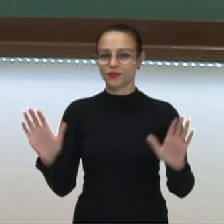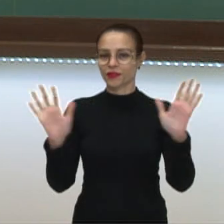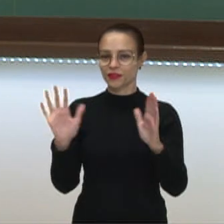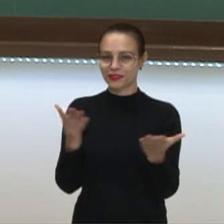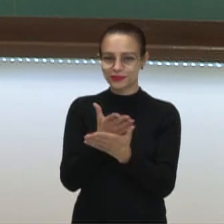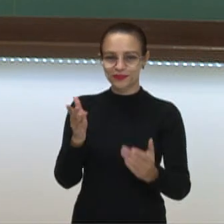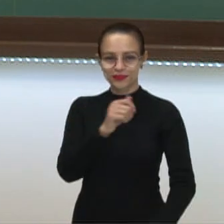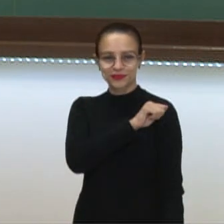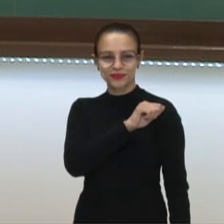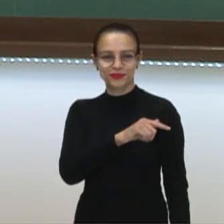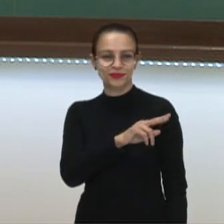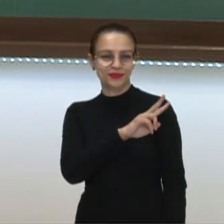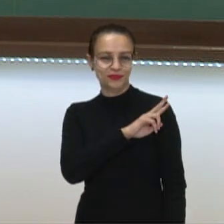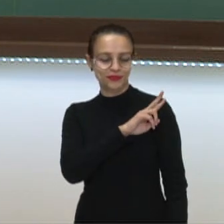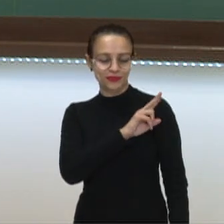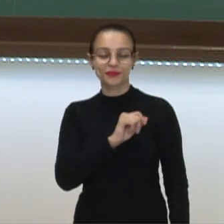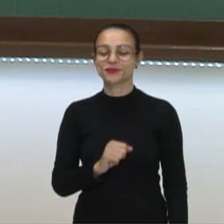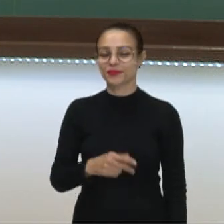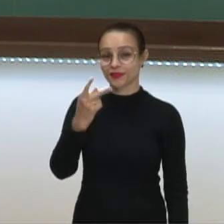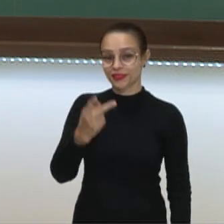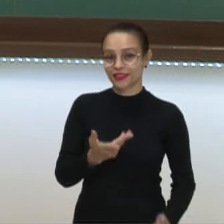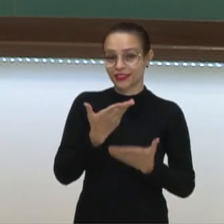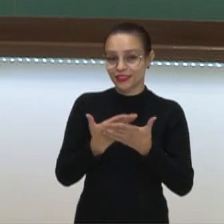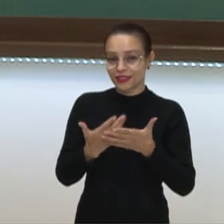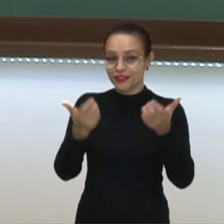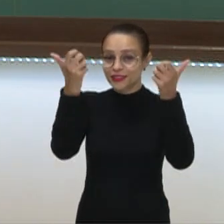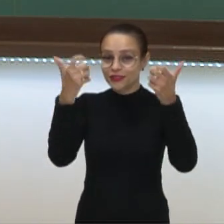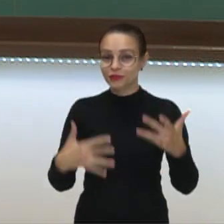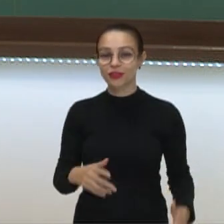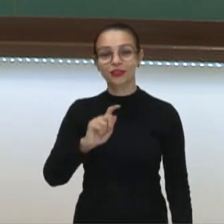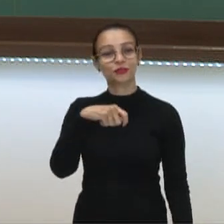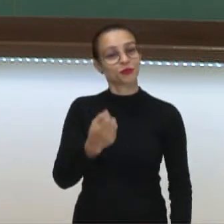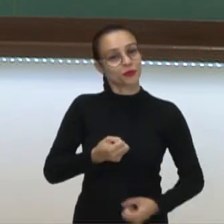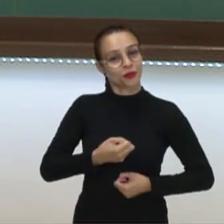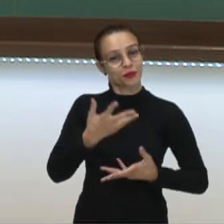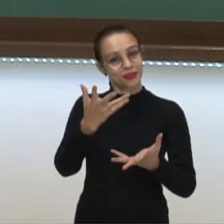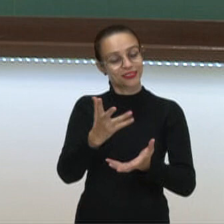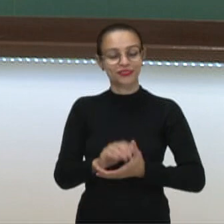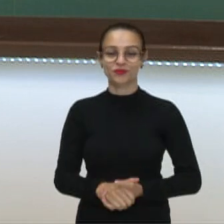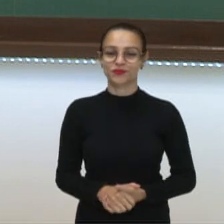Olá, estudantes da segunda série! Nesse vídeo vamos falar sobre poemas.